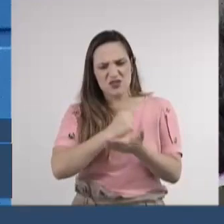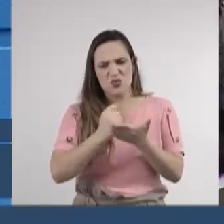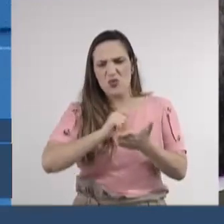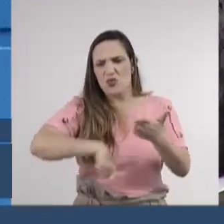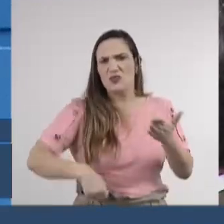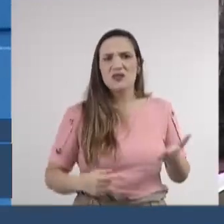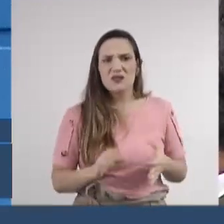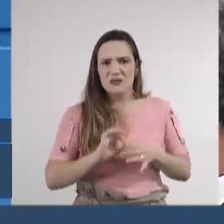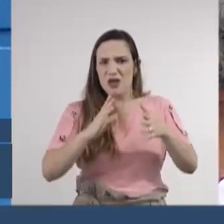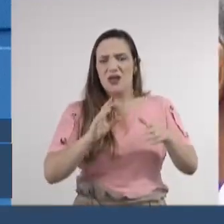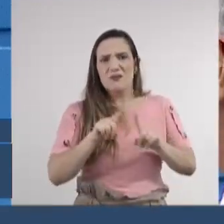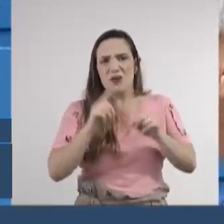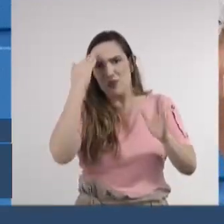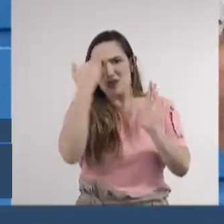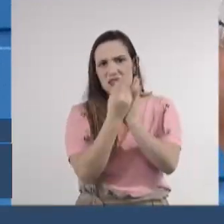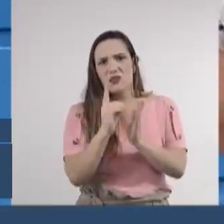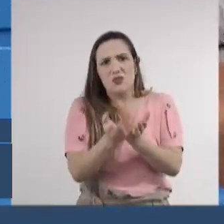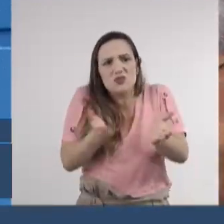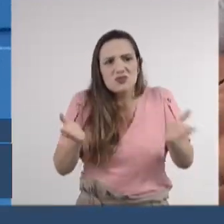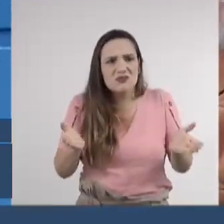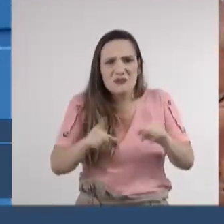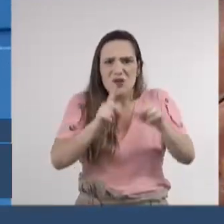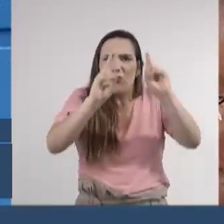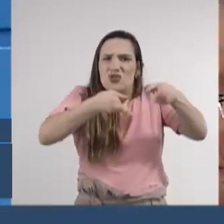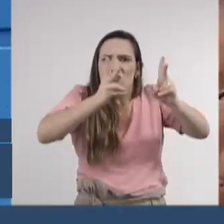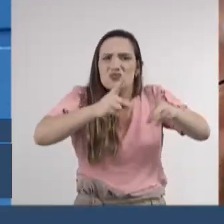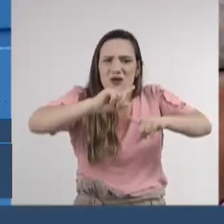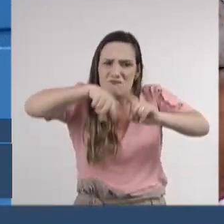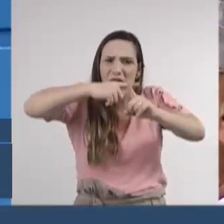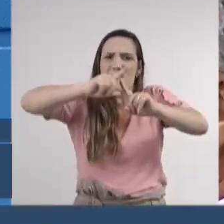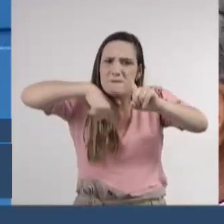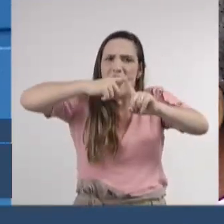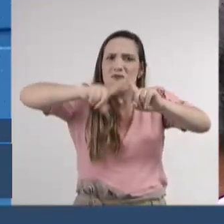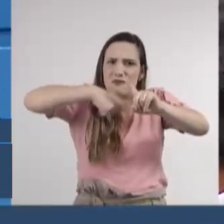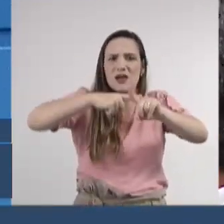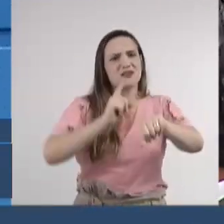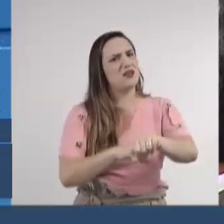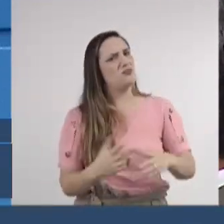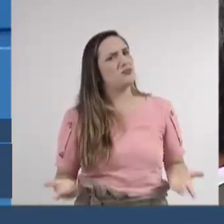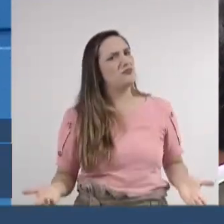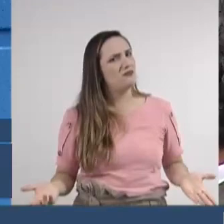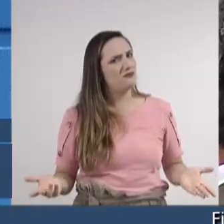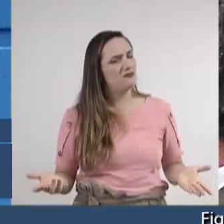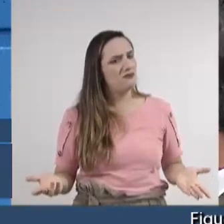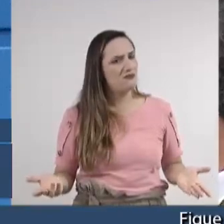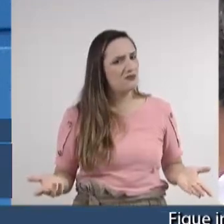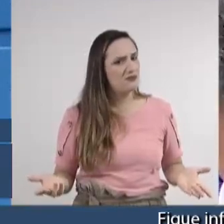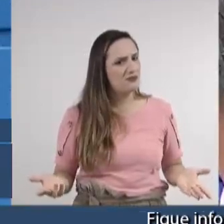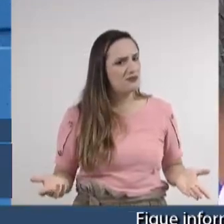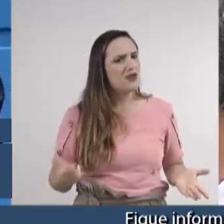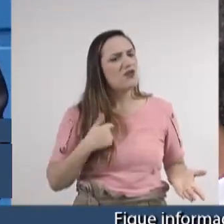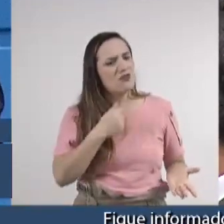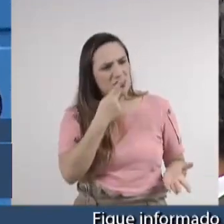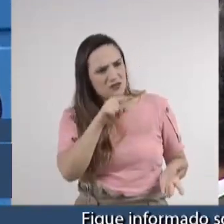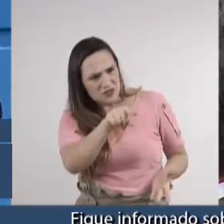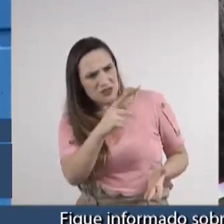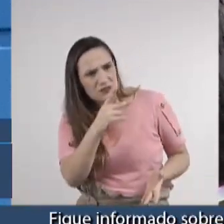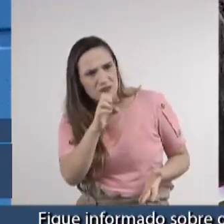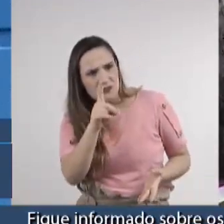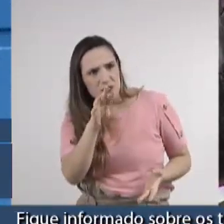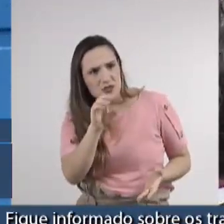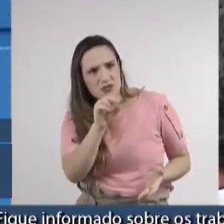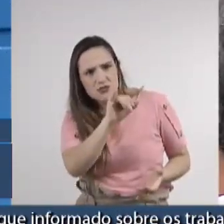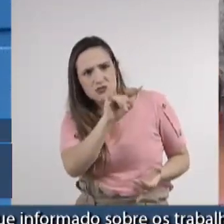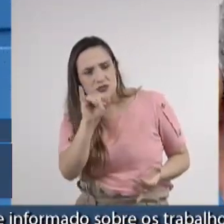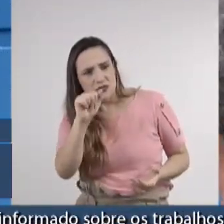faz a concessão, não cumpre e continua e prorroga. Seria o caso, ontem, se não me engano, o deputado Pedro Cianeto fez uma